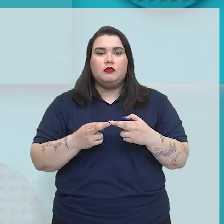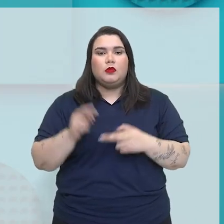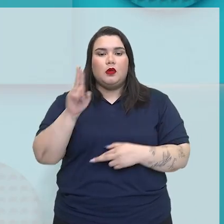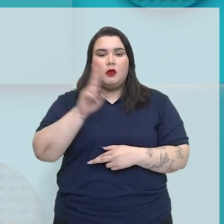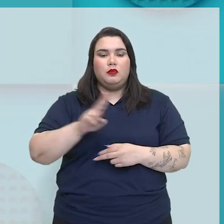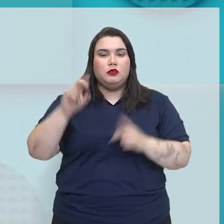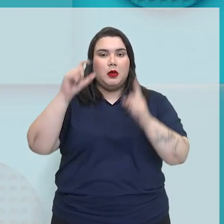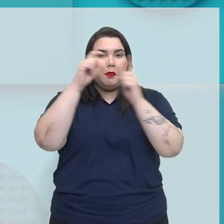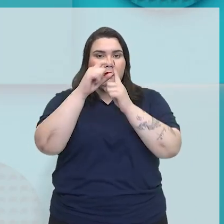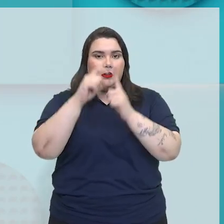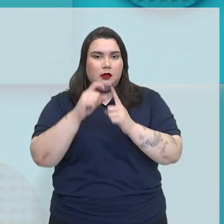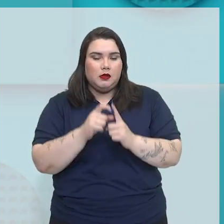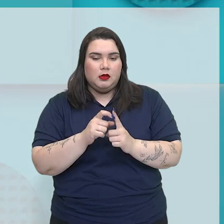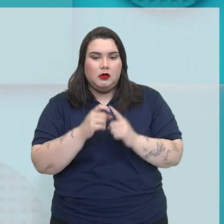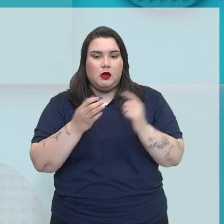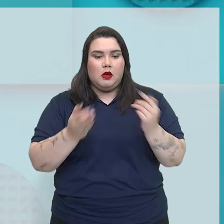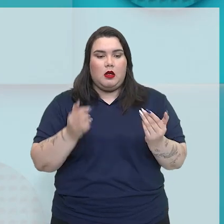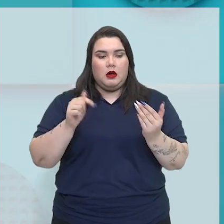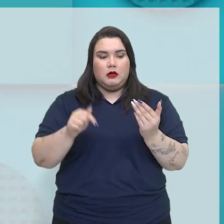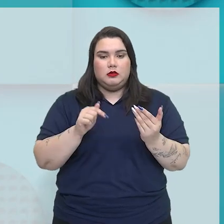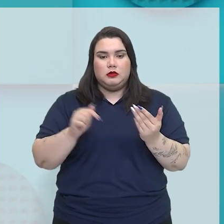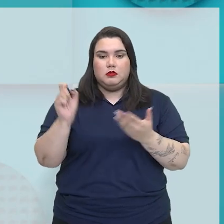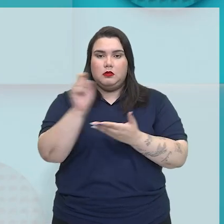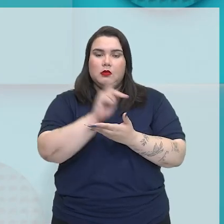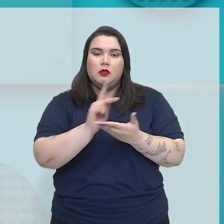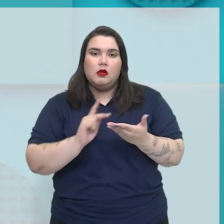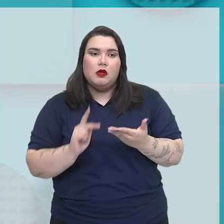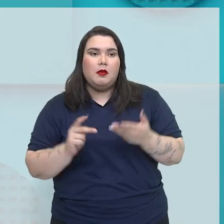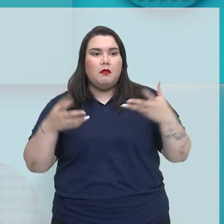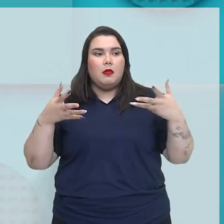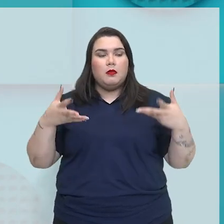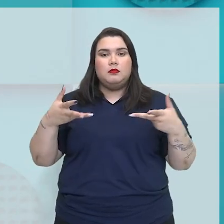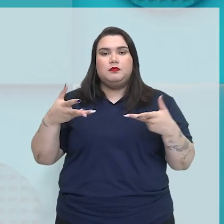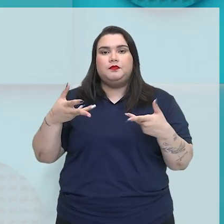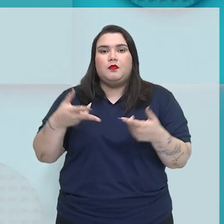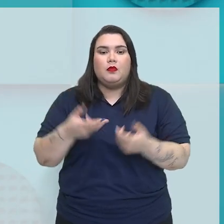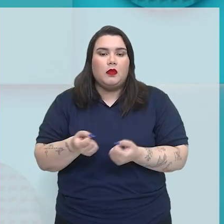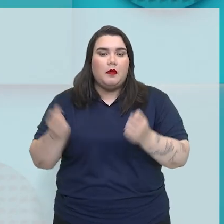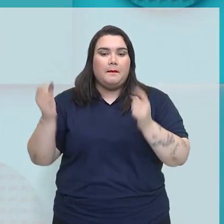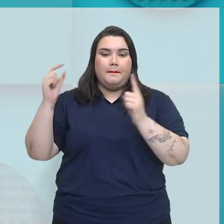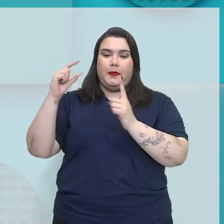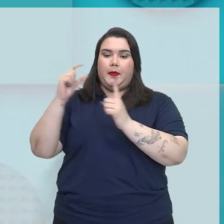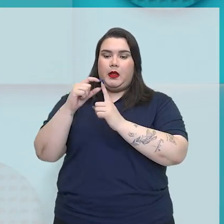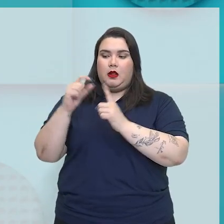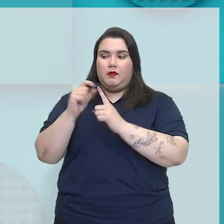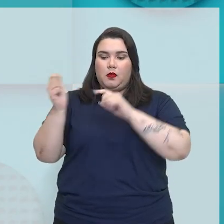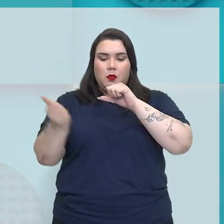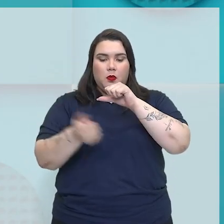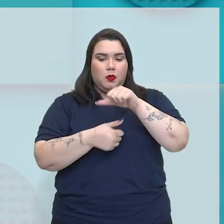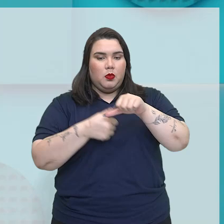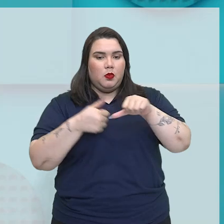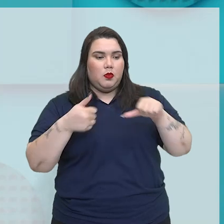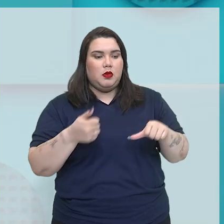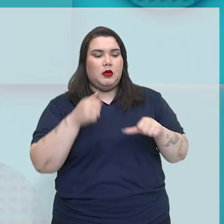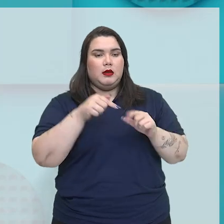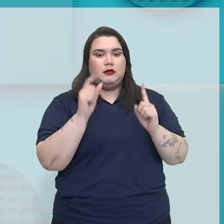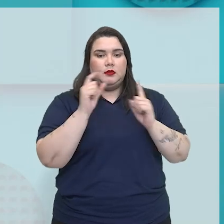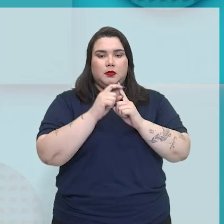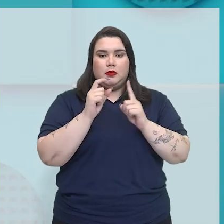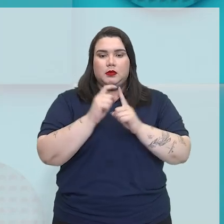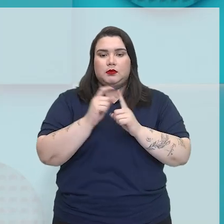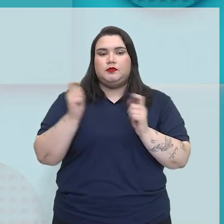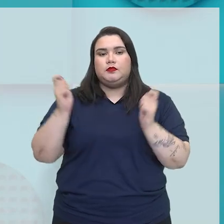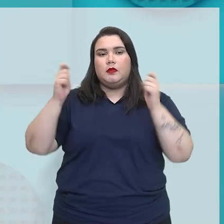palavras. Poema é uma obra de arte. É pegar uma palavra e trabalhar essa palavra,